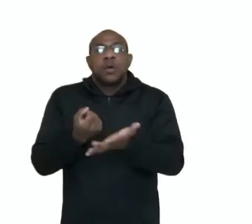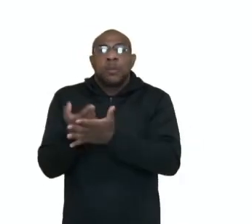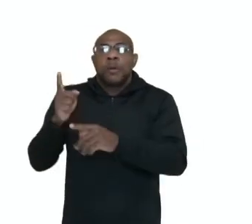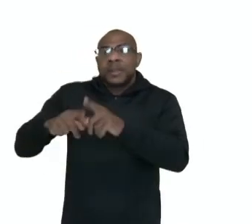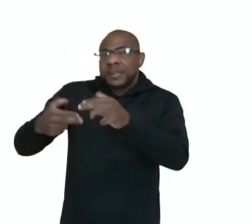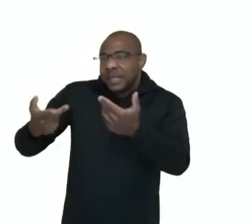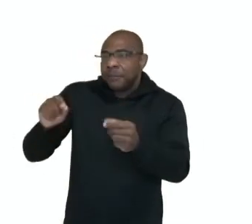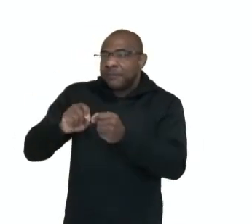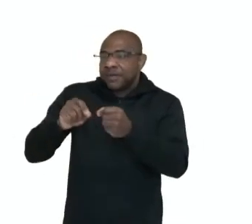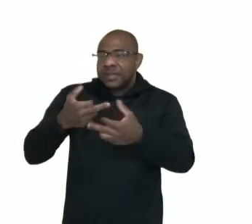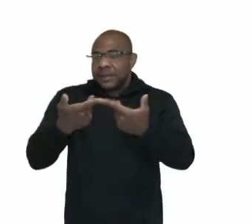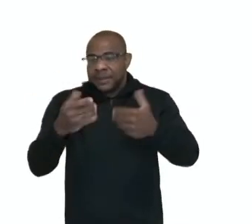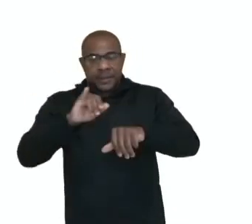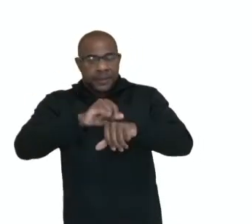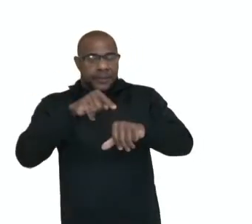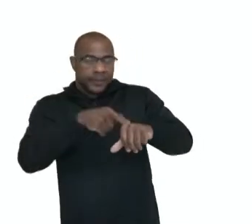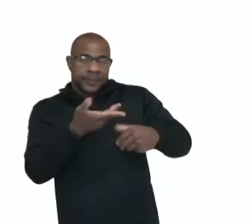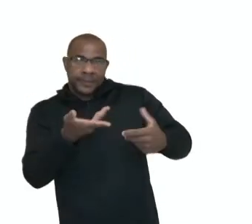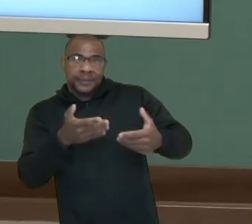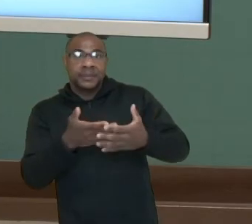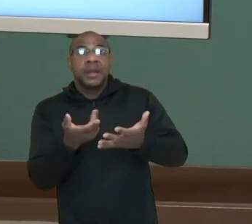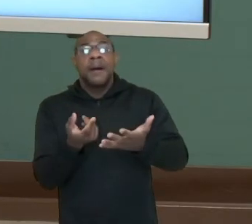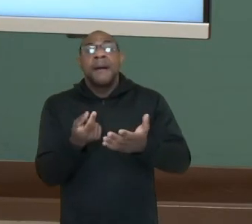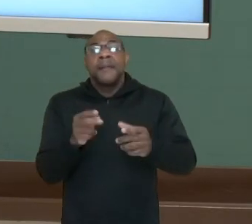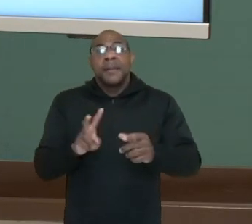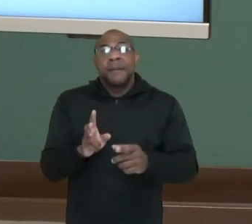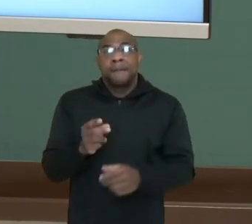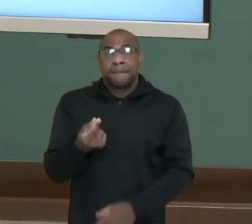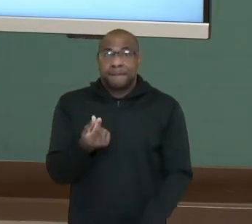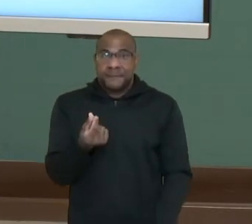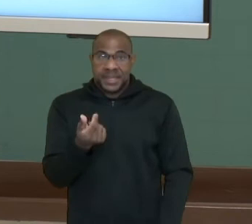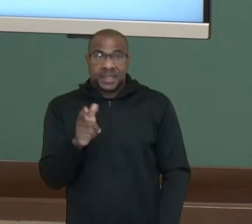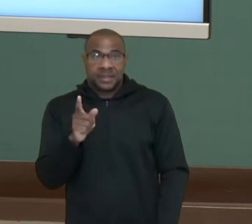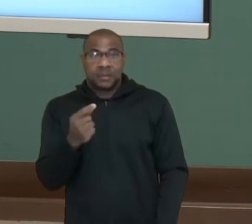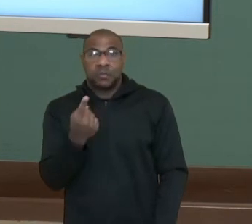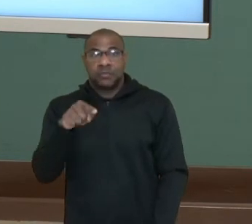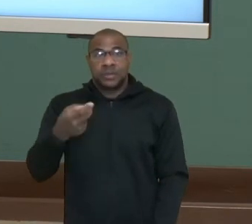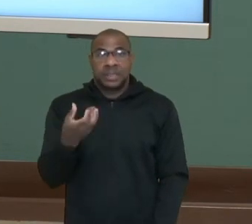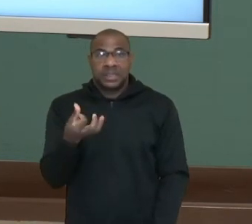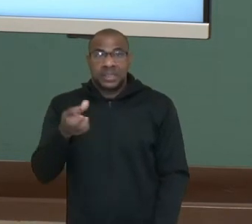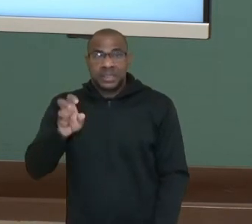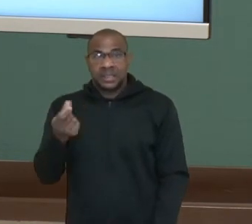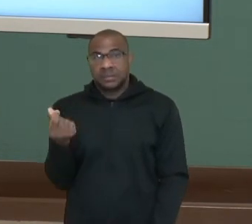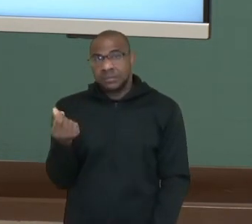lucro. Então, o preço, 1,65 vezes o custo,